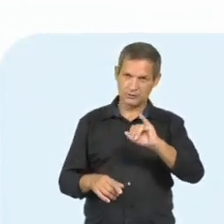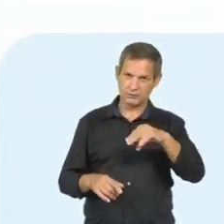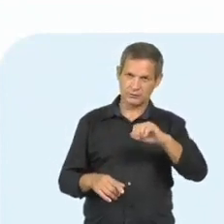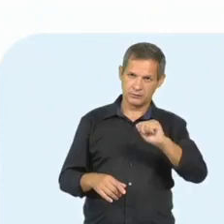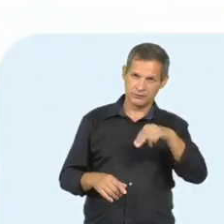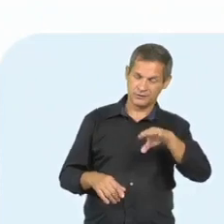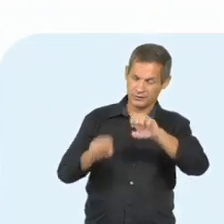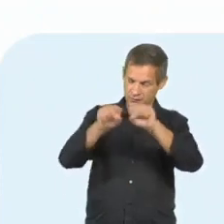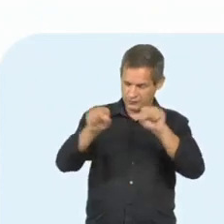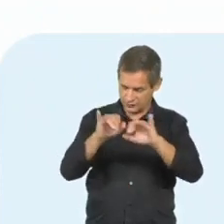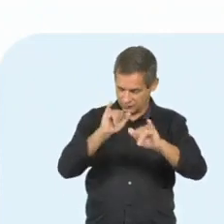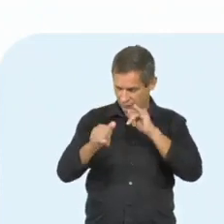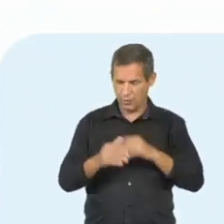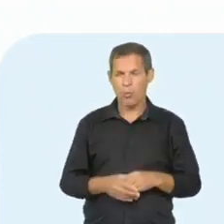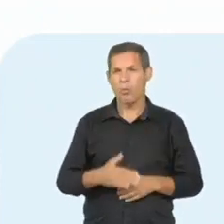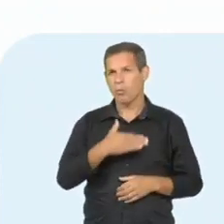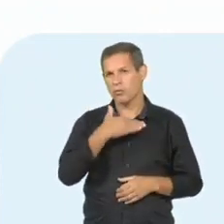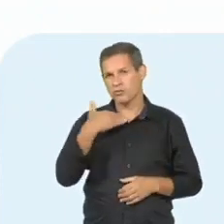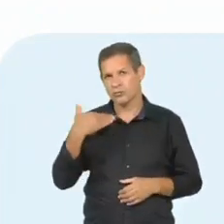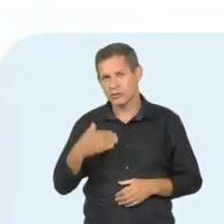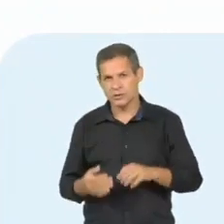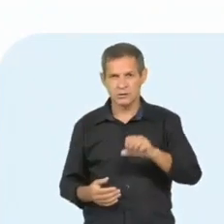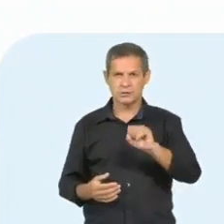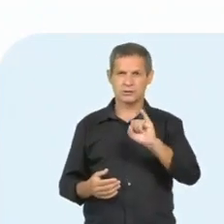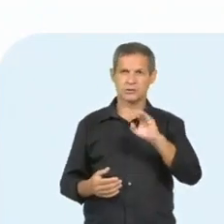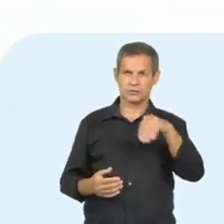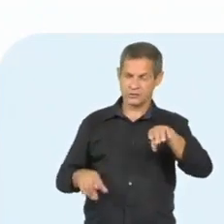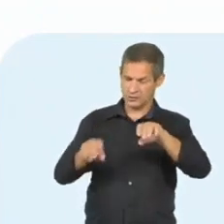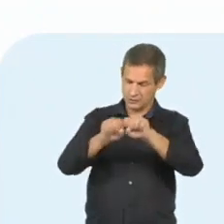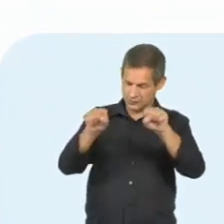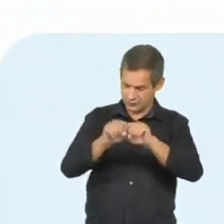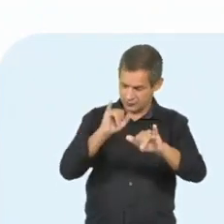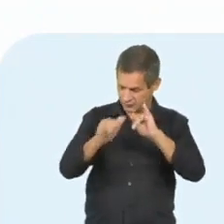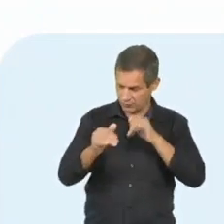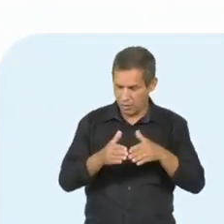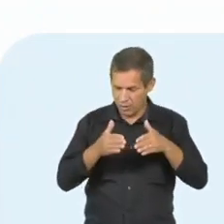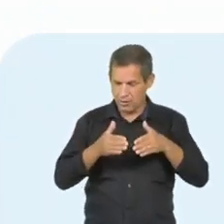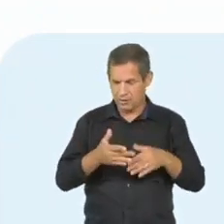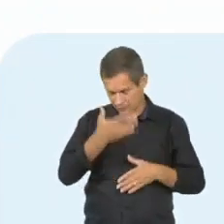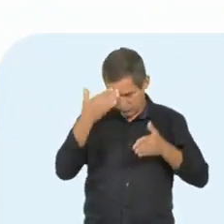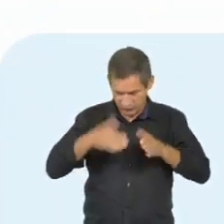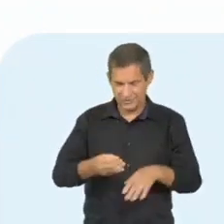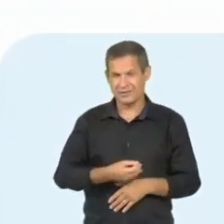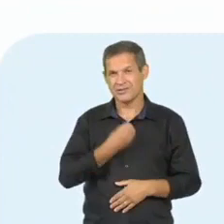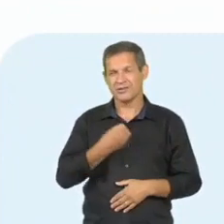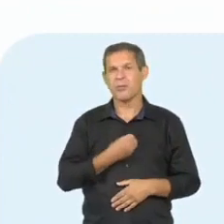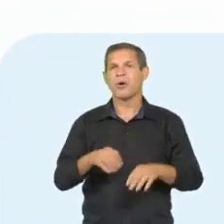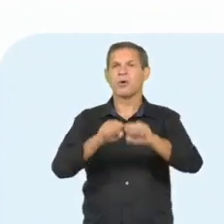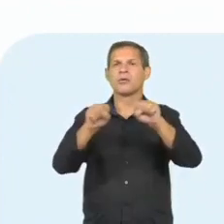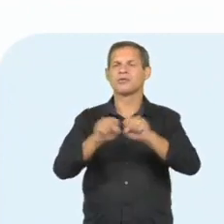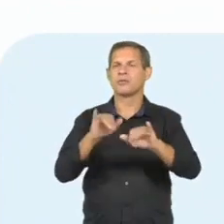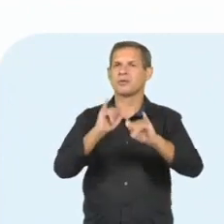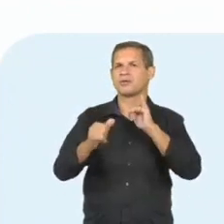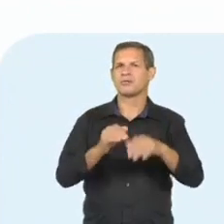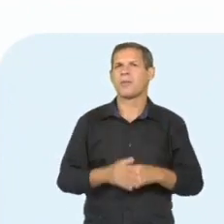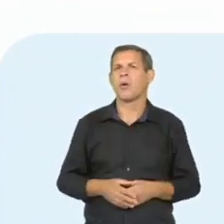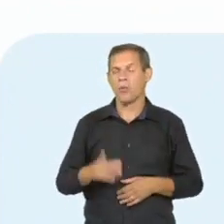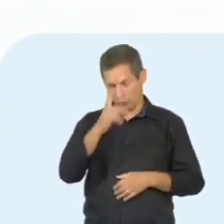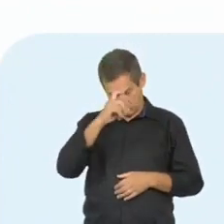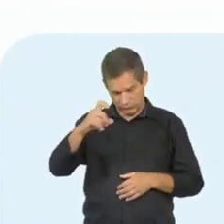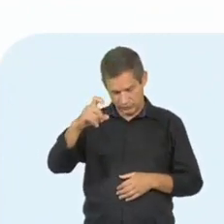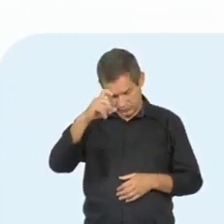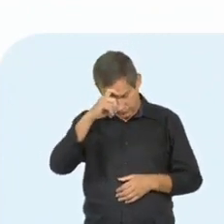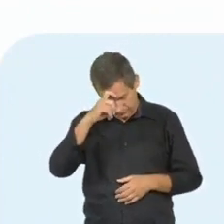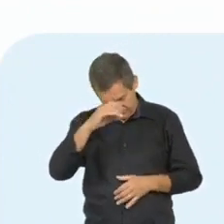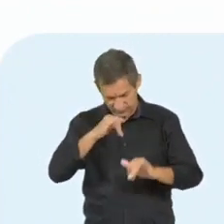o Sistema de Informações sobre a Mortalidade, o SIM, o Sistema de Informações de Nascidos Vivos, o Sistema de Informações